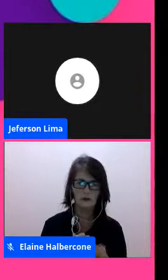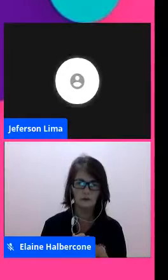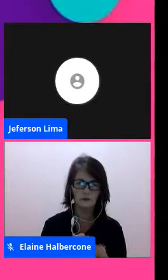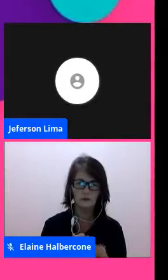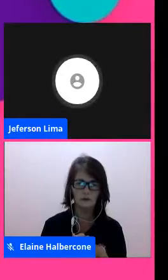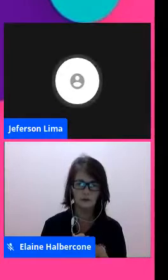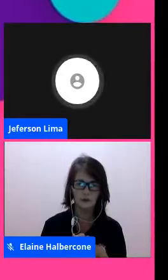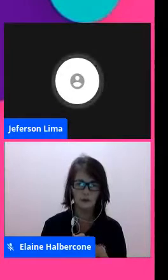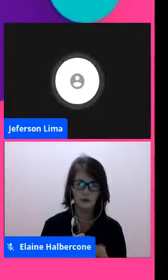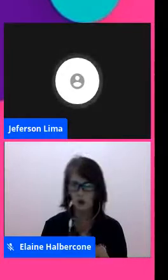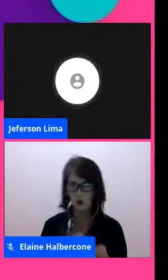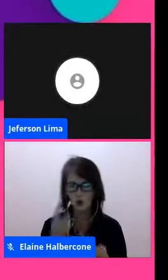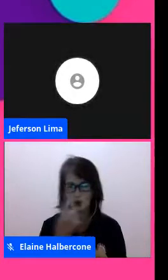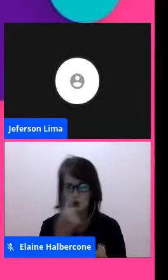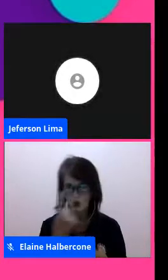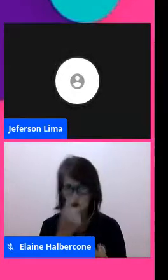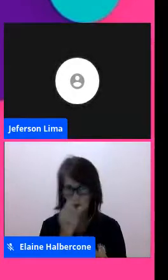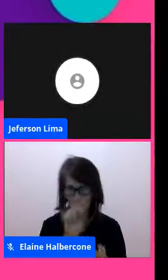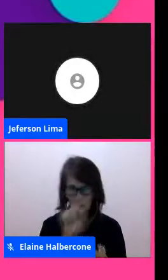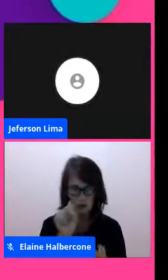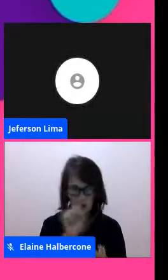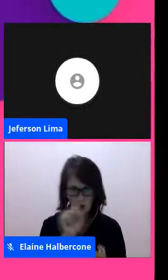Só um segundinho.